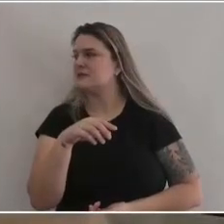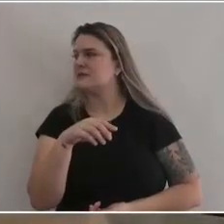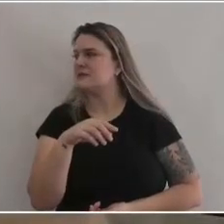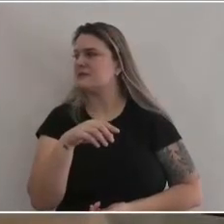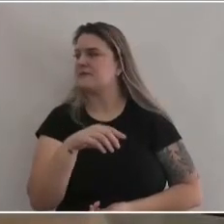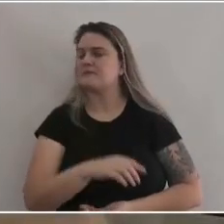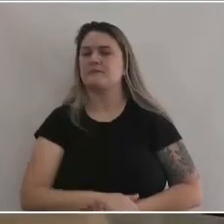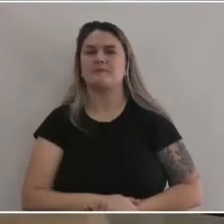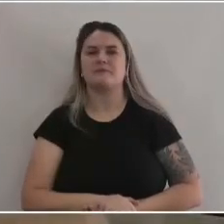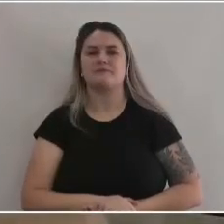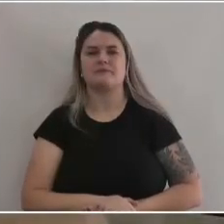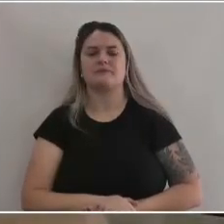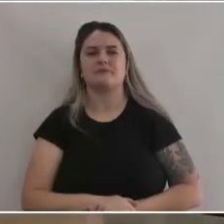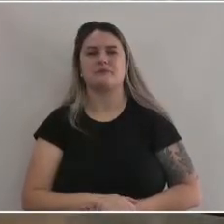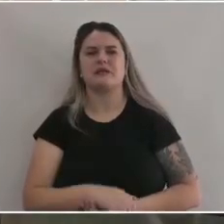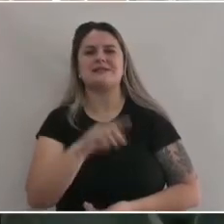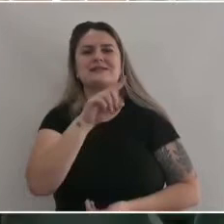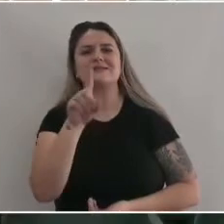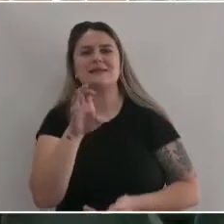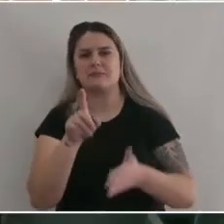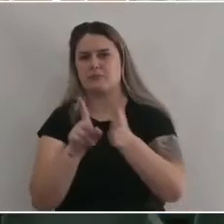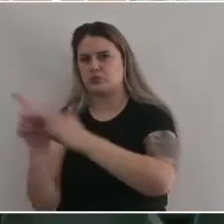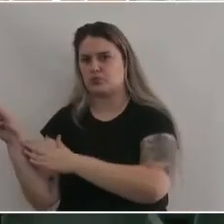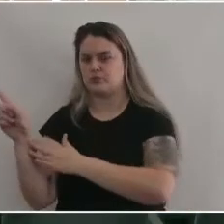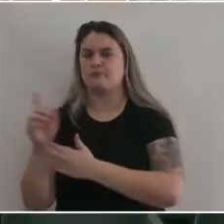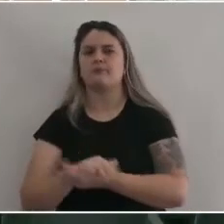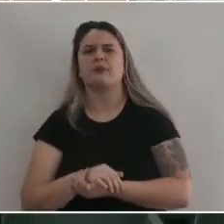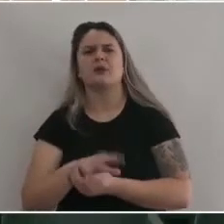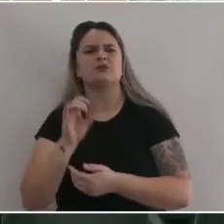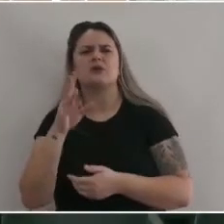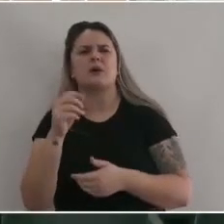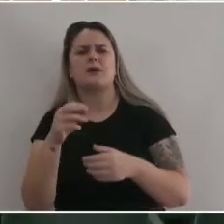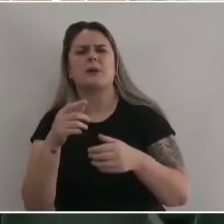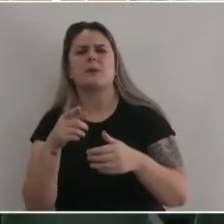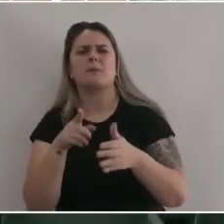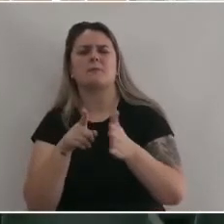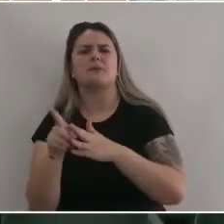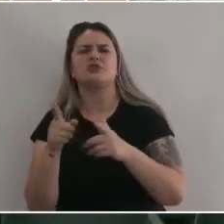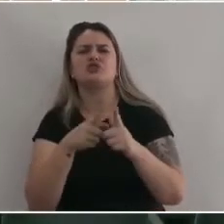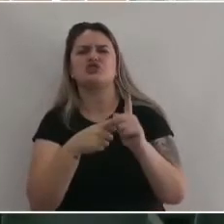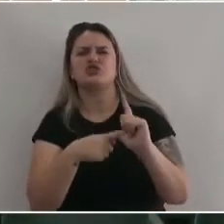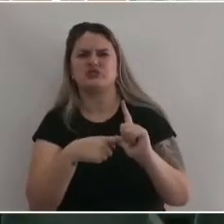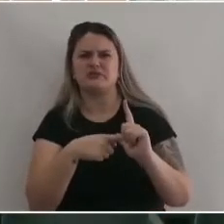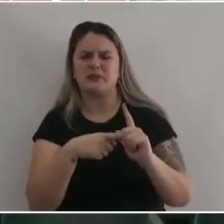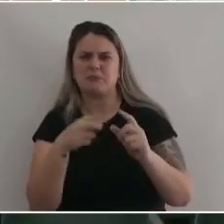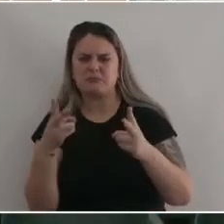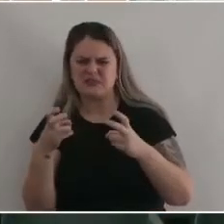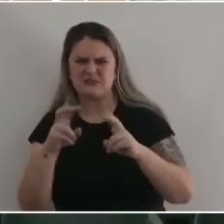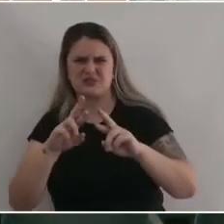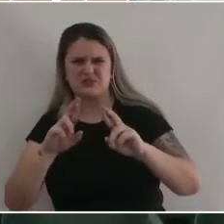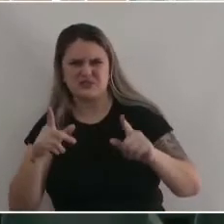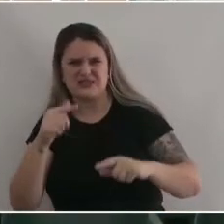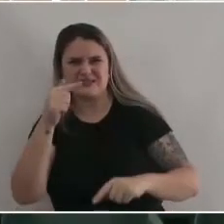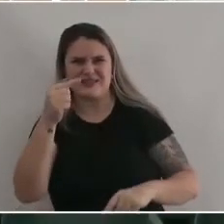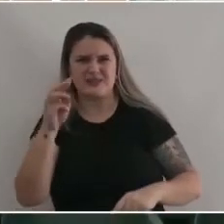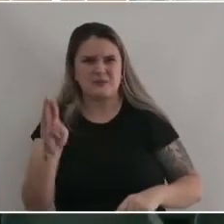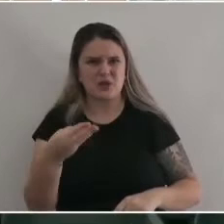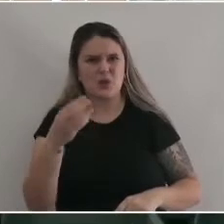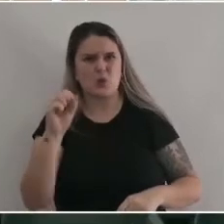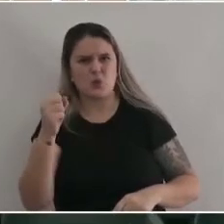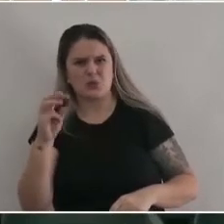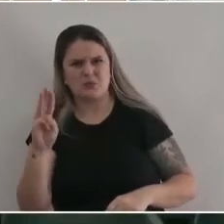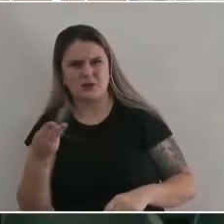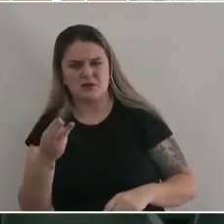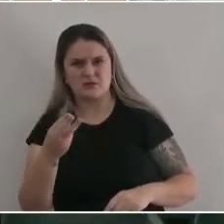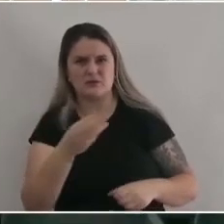Sim. Só uma pergunta a respeito da dívida infundada aqui. Eu vi que dá uma diferença de 7 milhões, 8 milhões aqui,